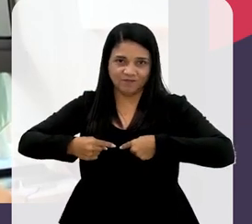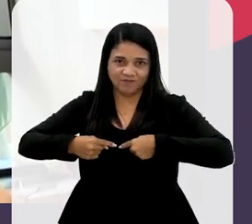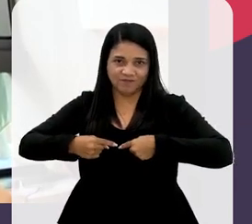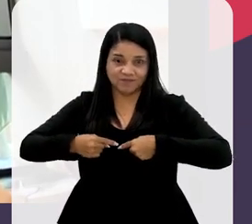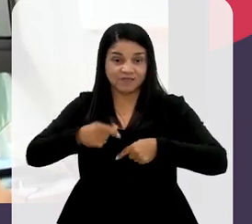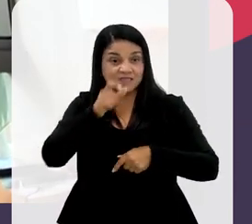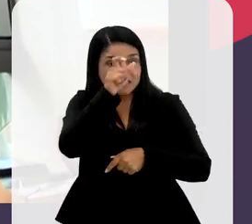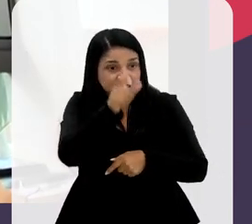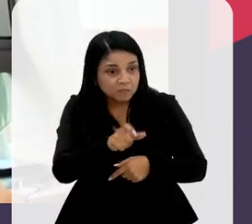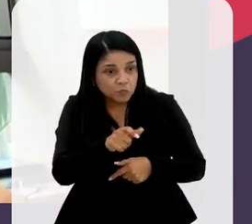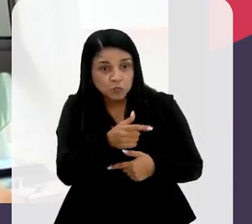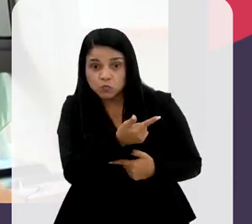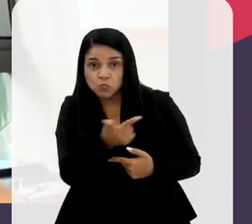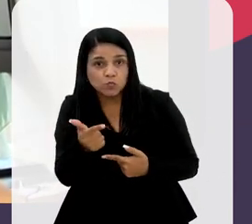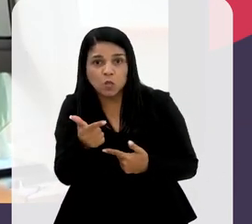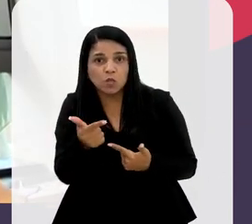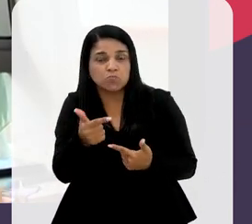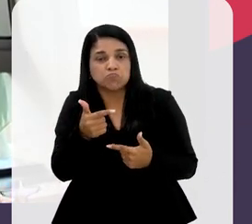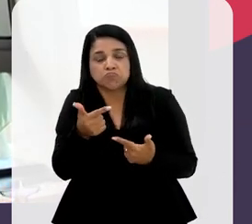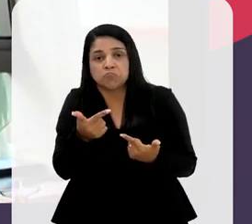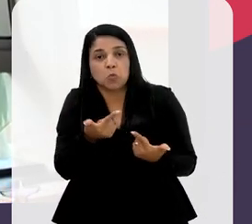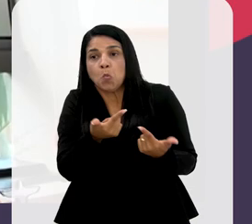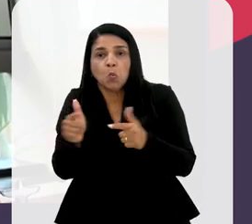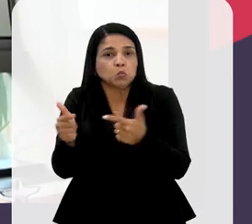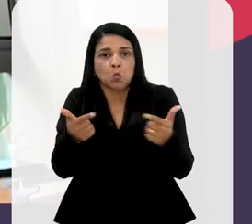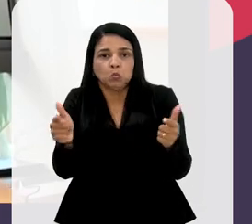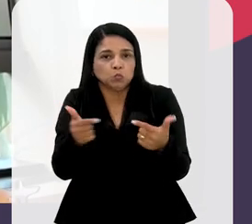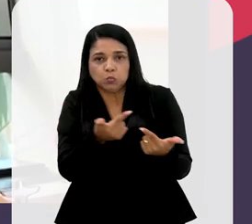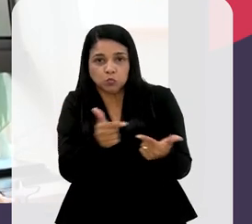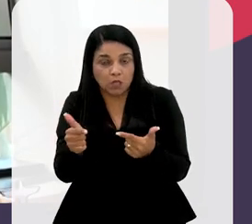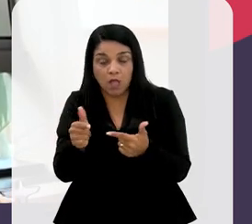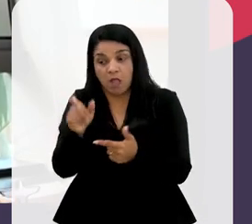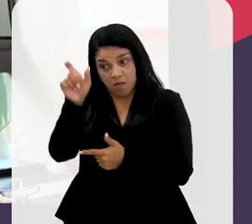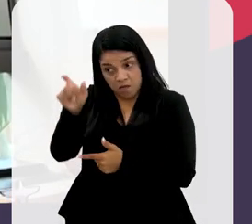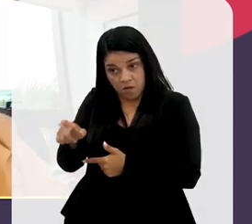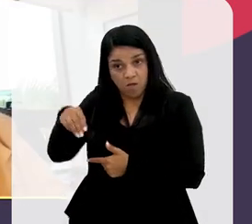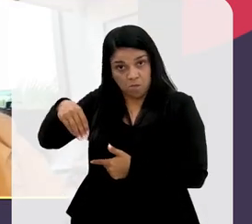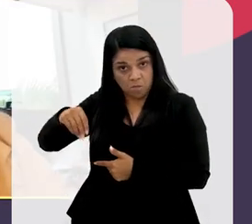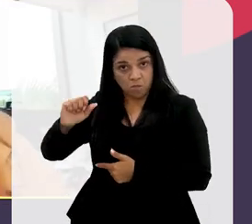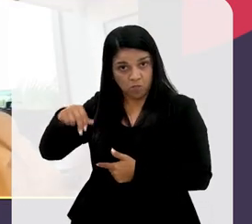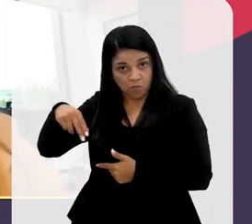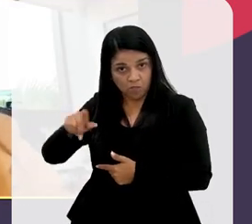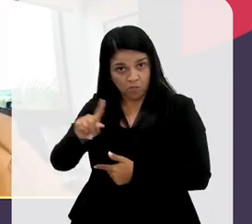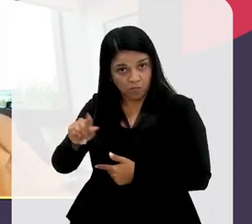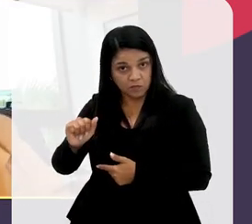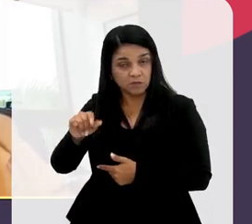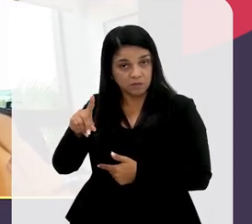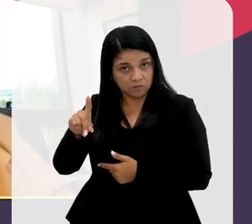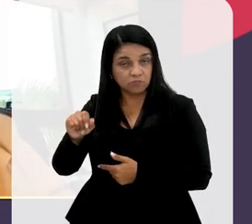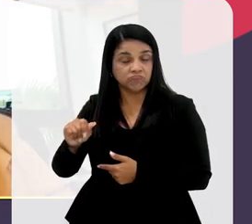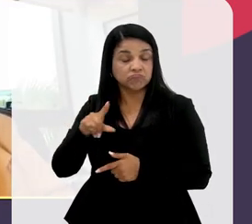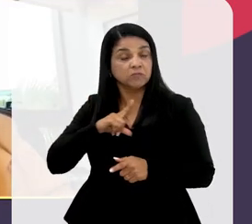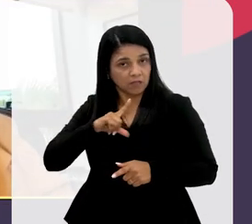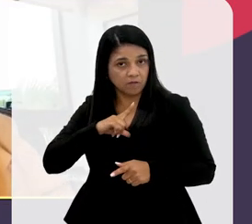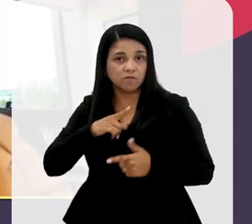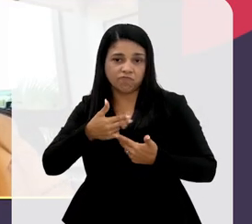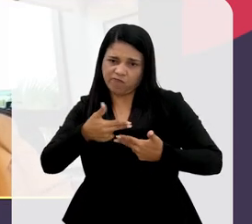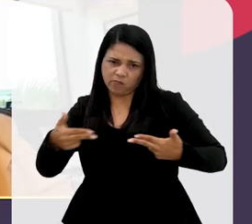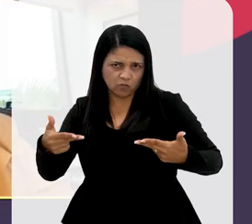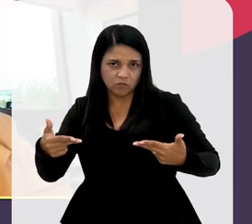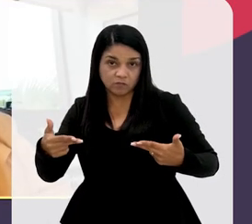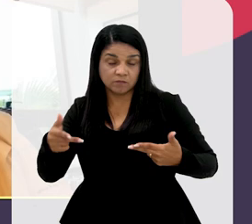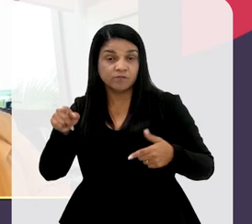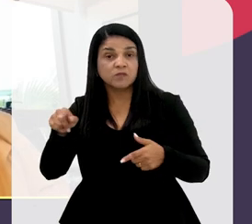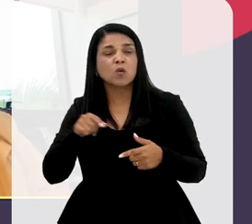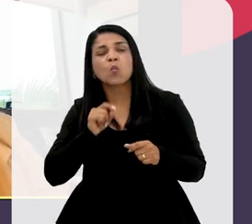foi o desafio. Se a pessoa não tem outra causa, né, como o Moza teve de várias causas para evoluir com alteração de